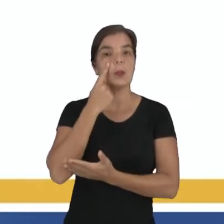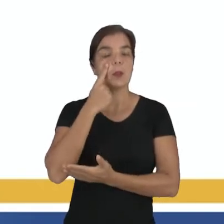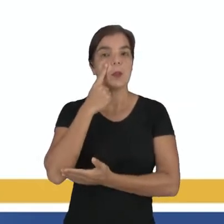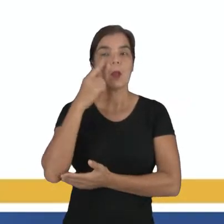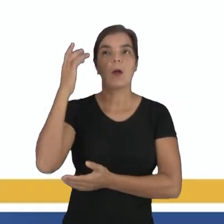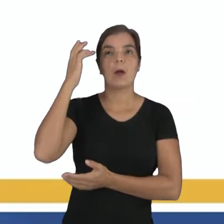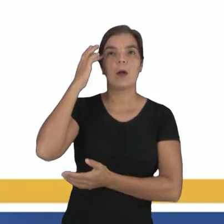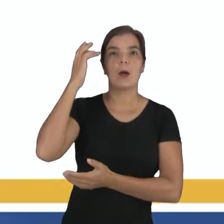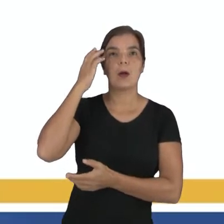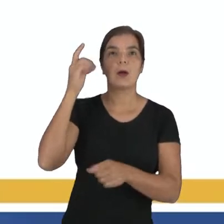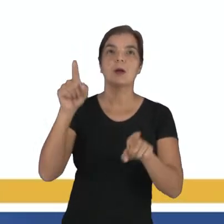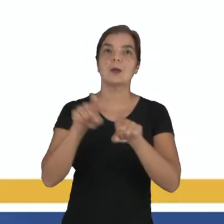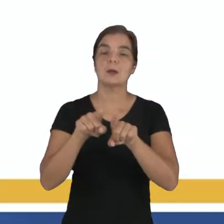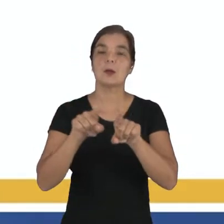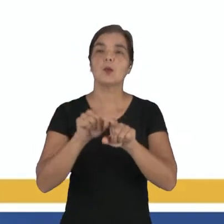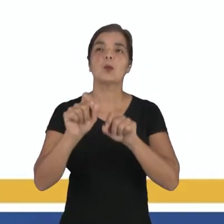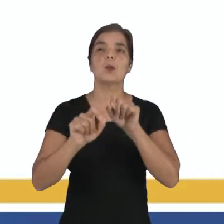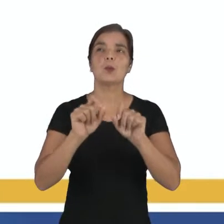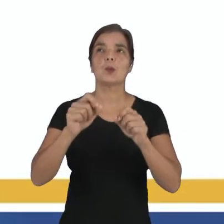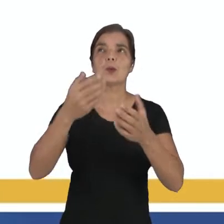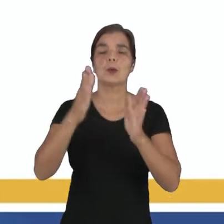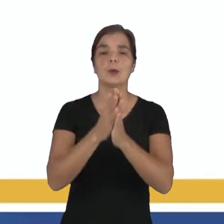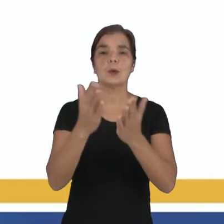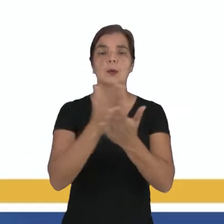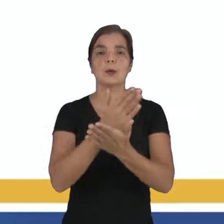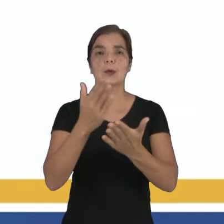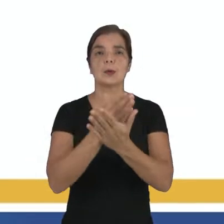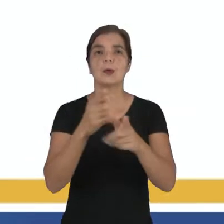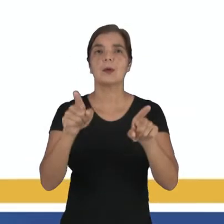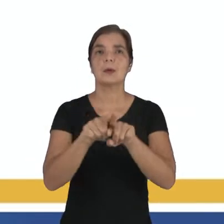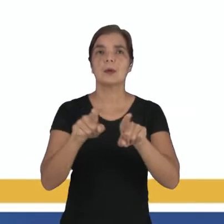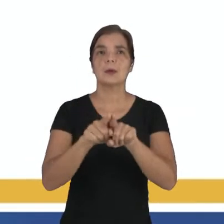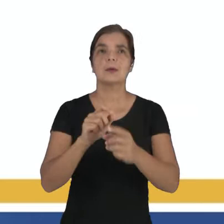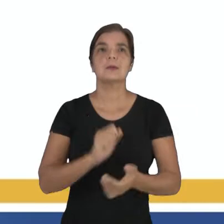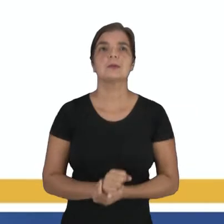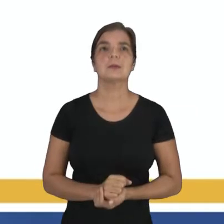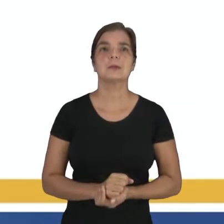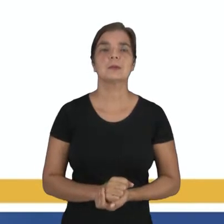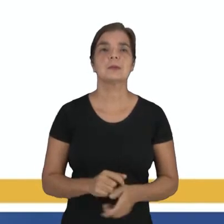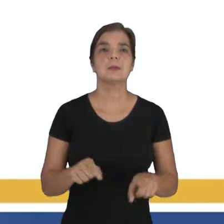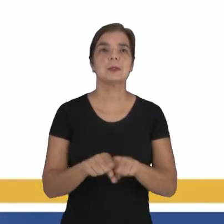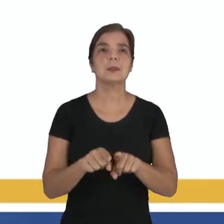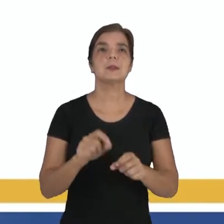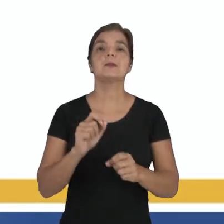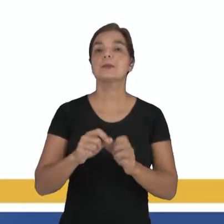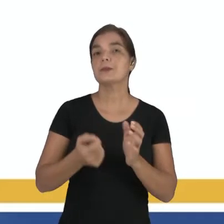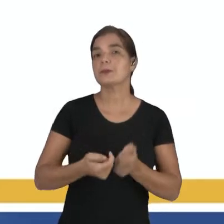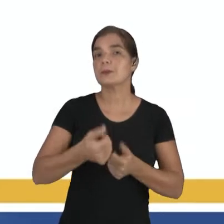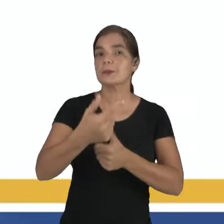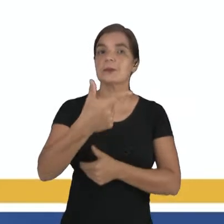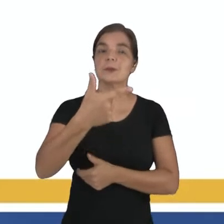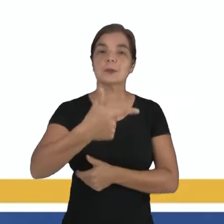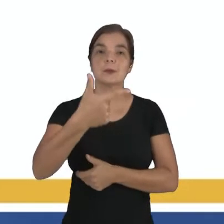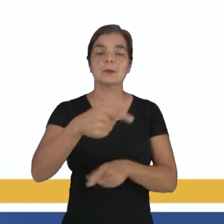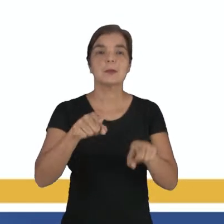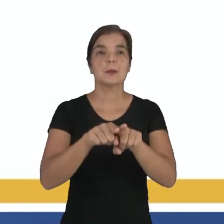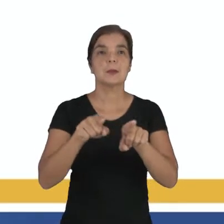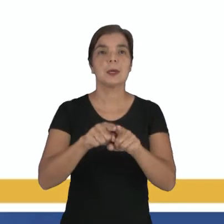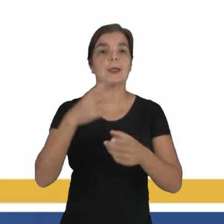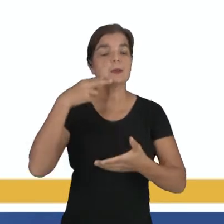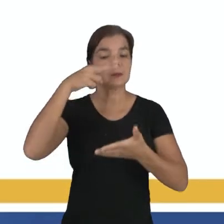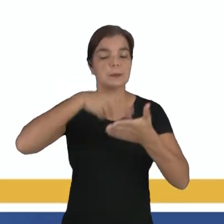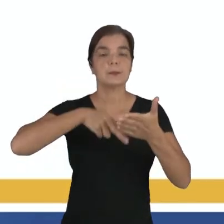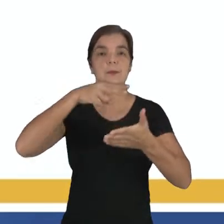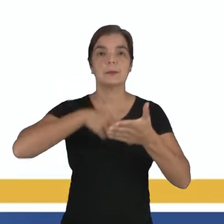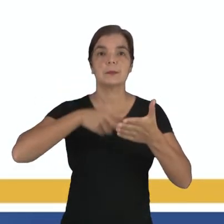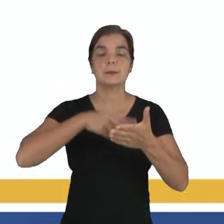levantado hipóteses sobre o que aquele livro ou texto irá tratar. Dica 2. Faça uma leitura silenciosa